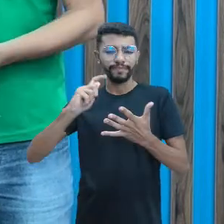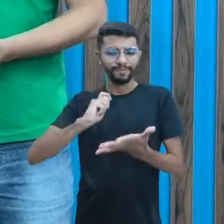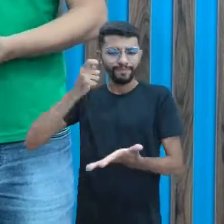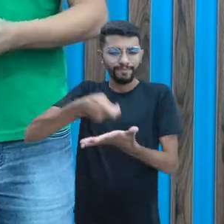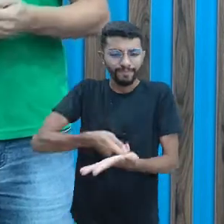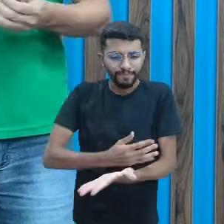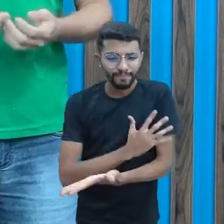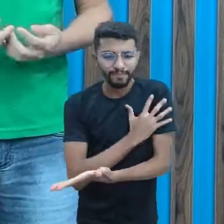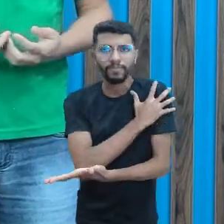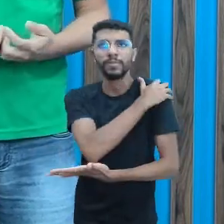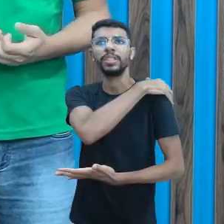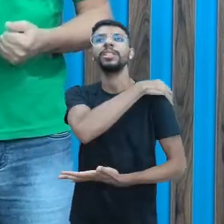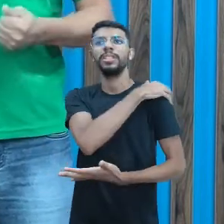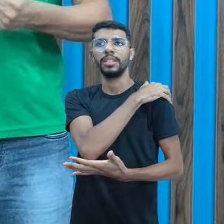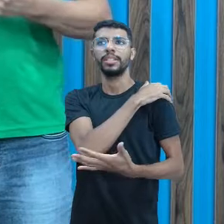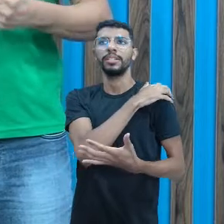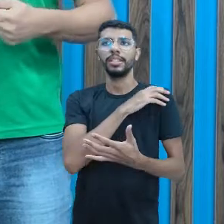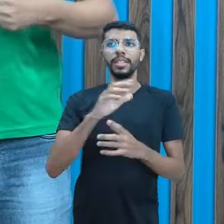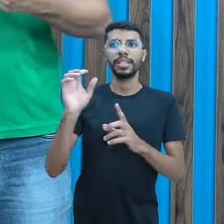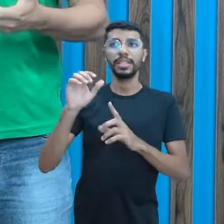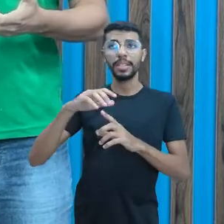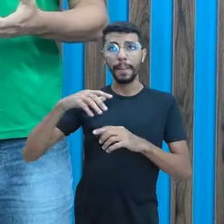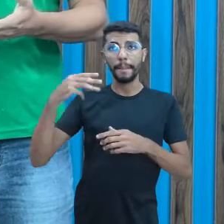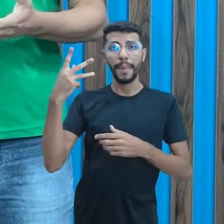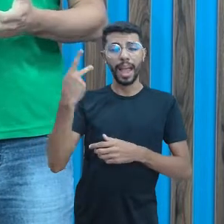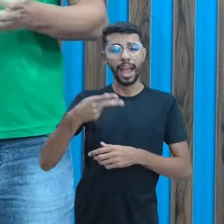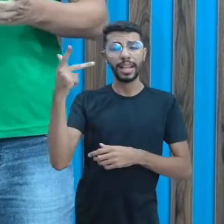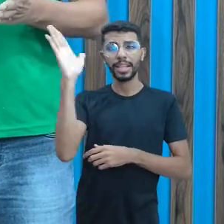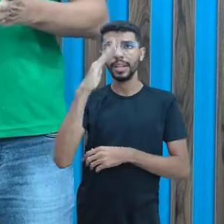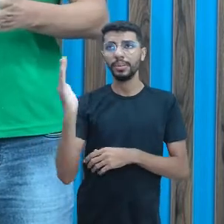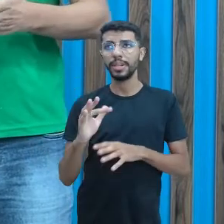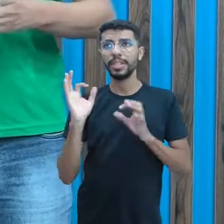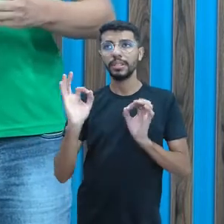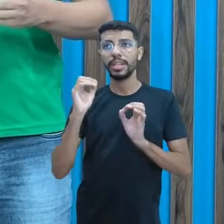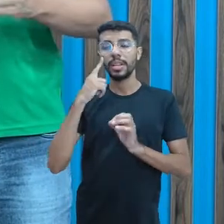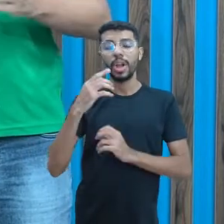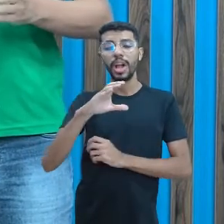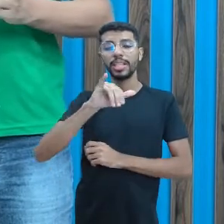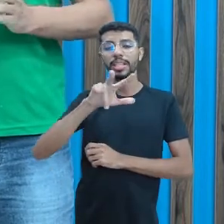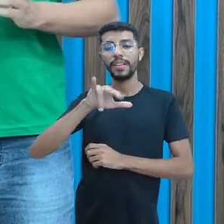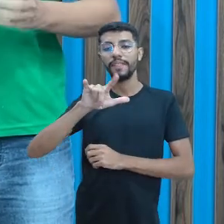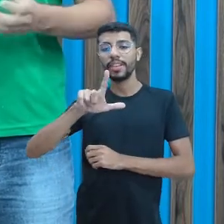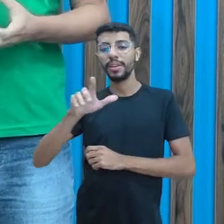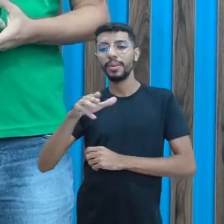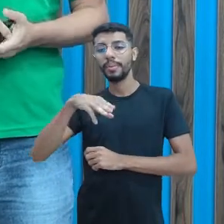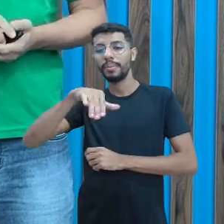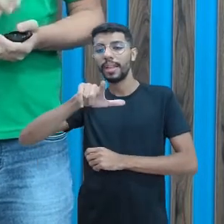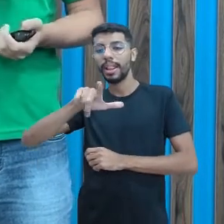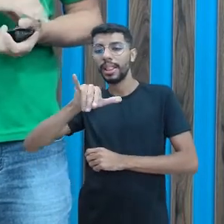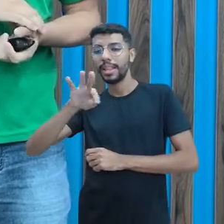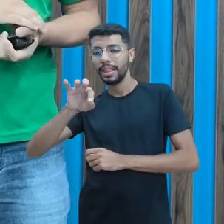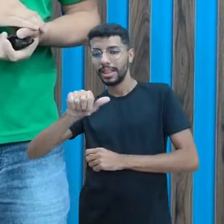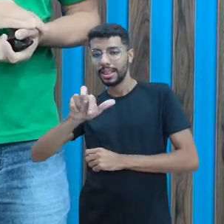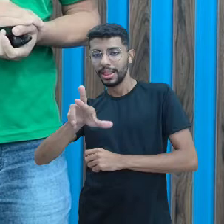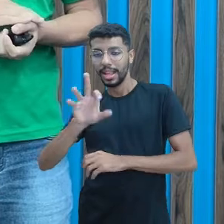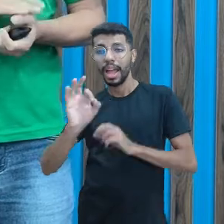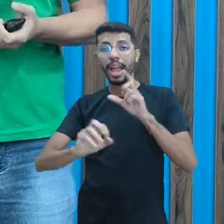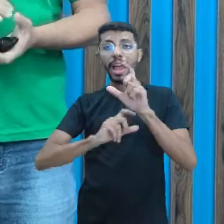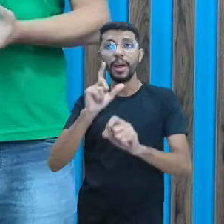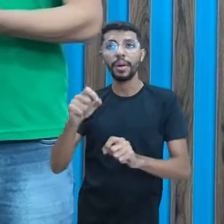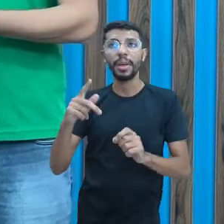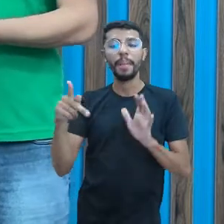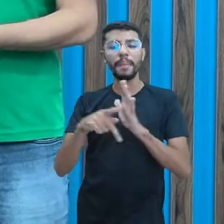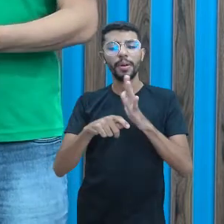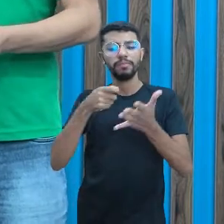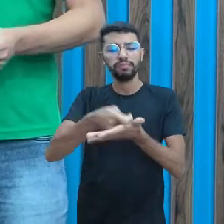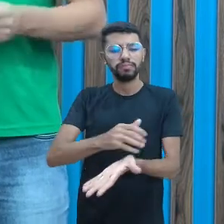civil-militar no Brasil. Só retomando, quando a gente fala de civil-militar, é porque nós falamos de uma ditadura, claro, governada pelos militares, mas